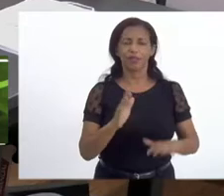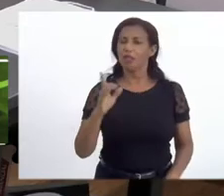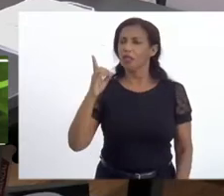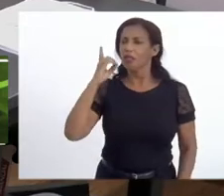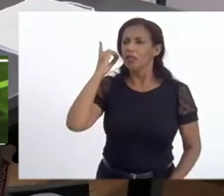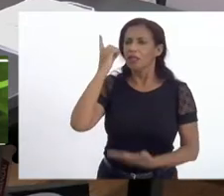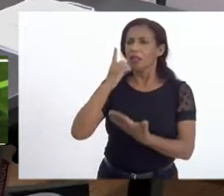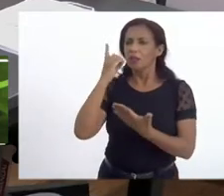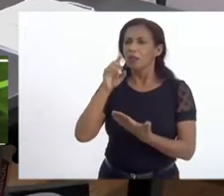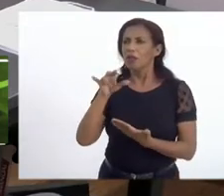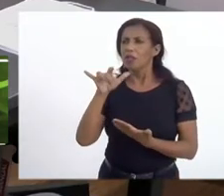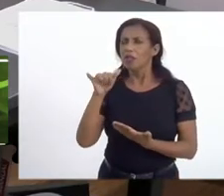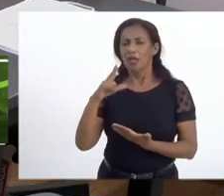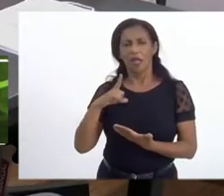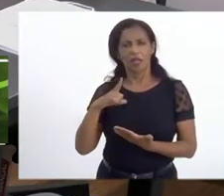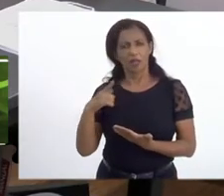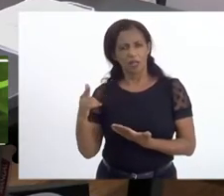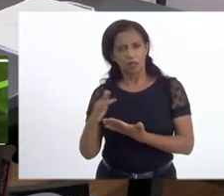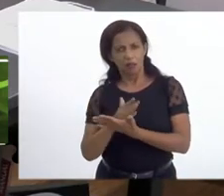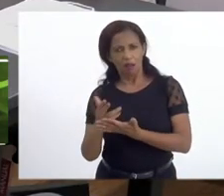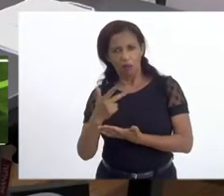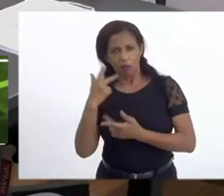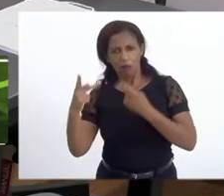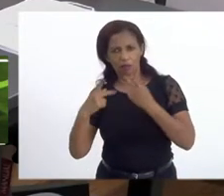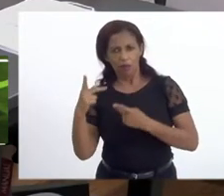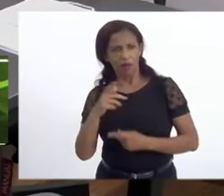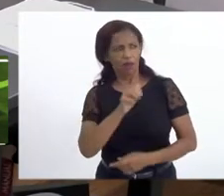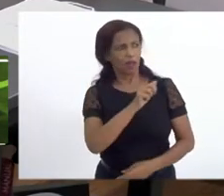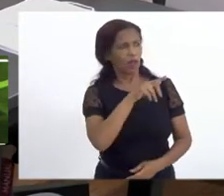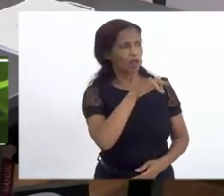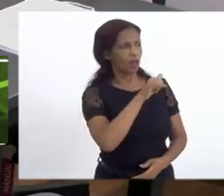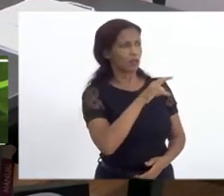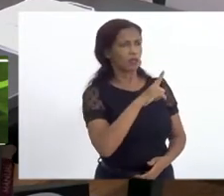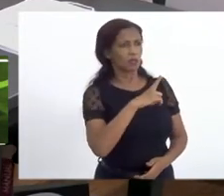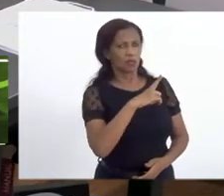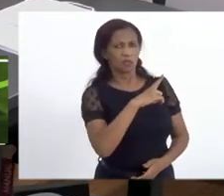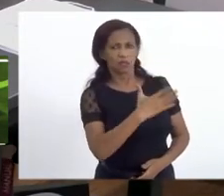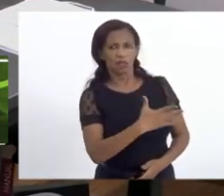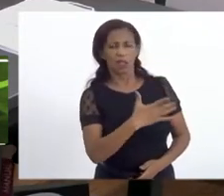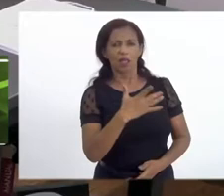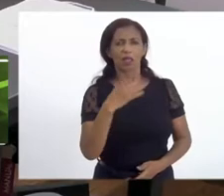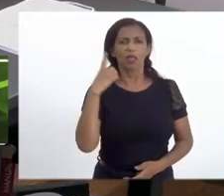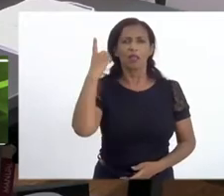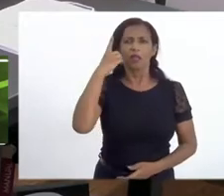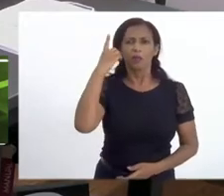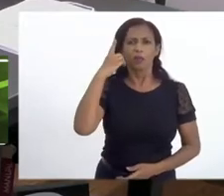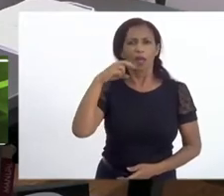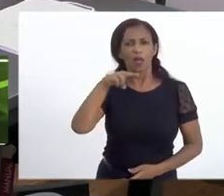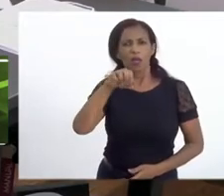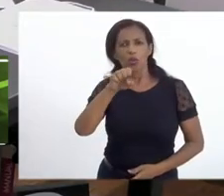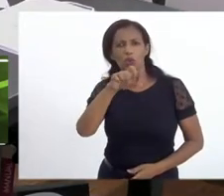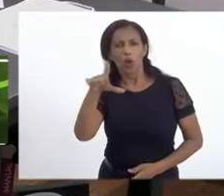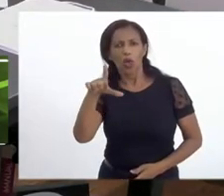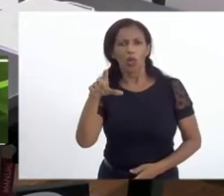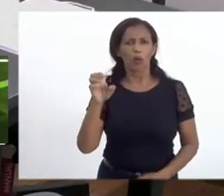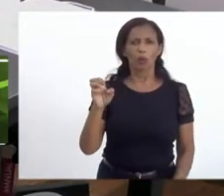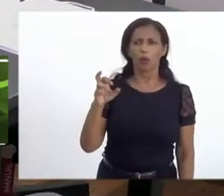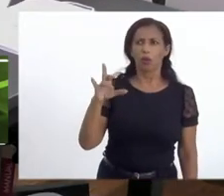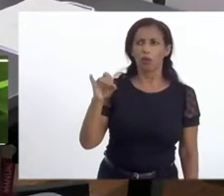nenhuma colocação, Adriana Baltazar, algum deputado, Noel de Carvalho, Eurico